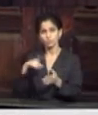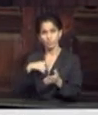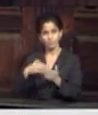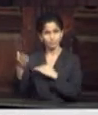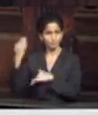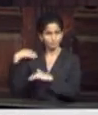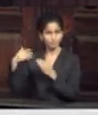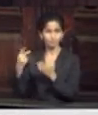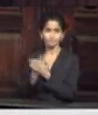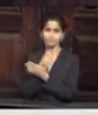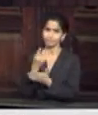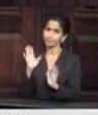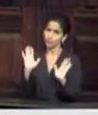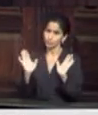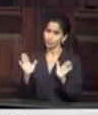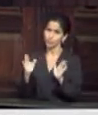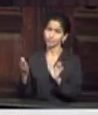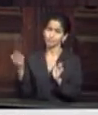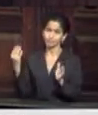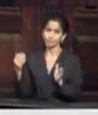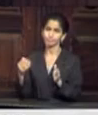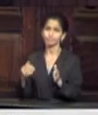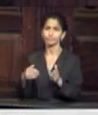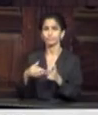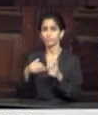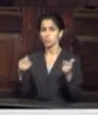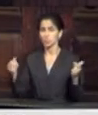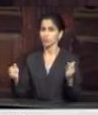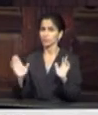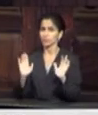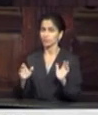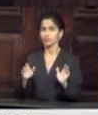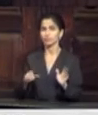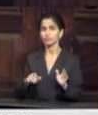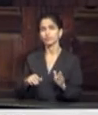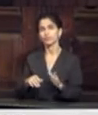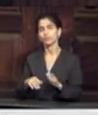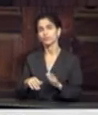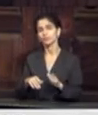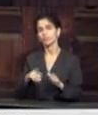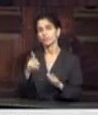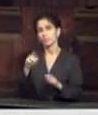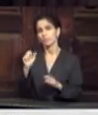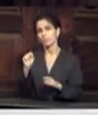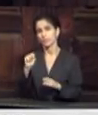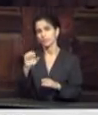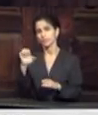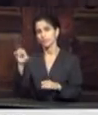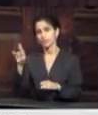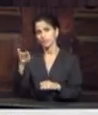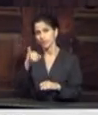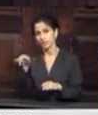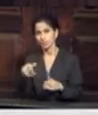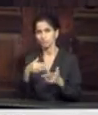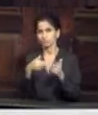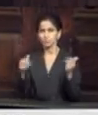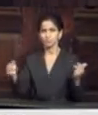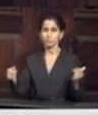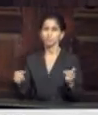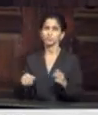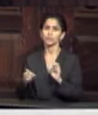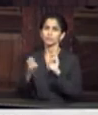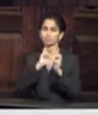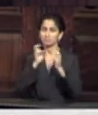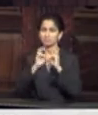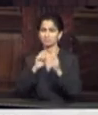experiências fluminenses de privatização de outros serviços públicos, com a Conerj, com a Serj, enfim, com a empresa estadual de